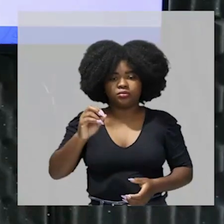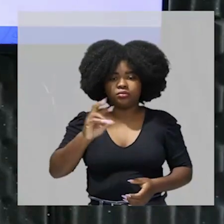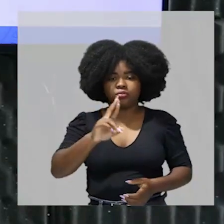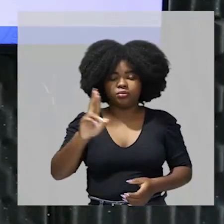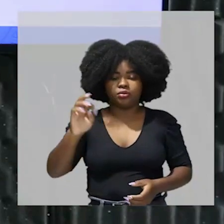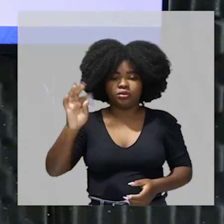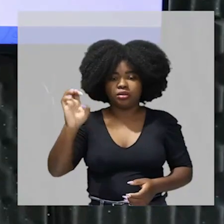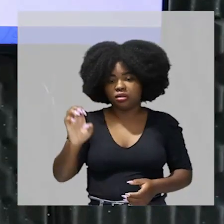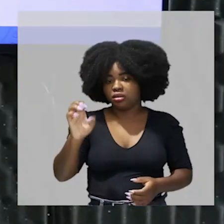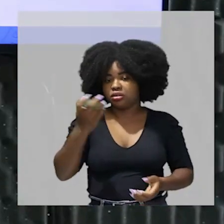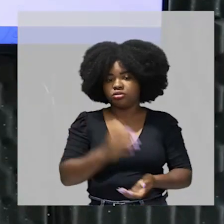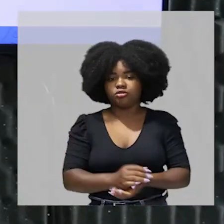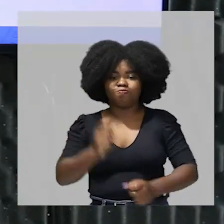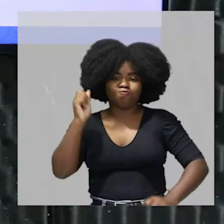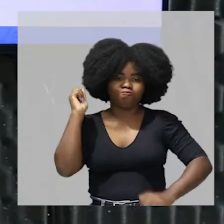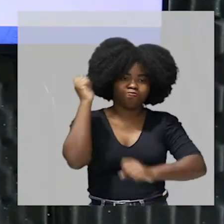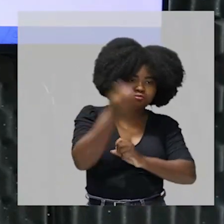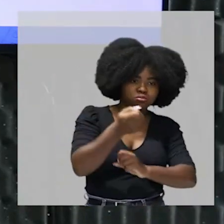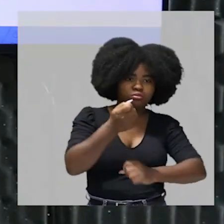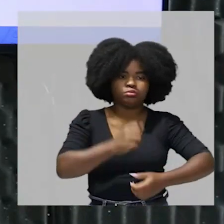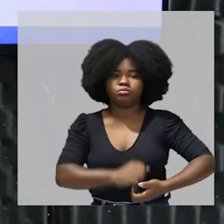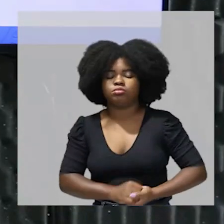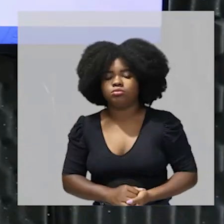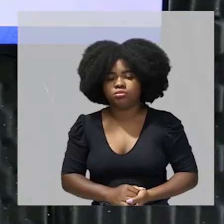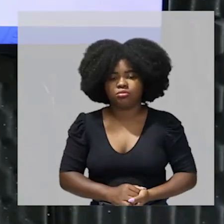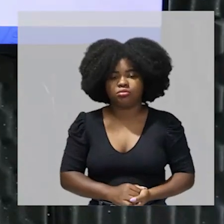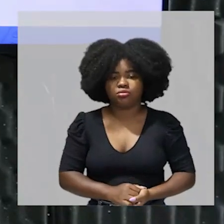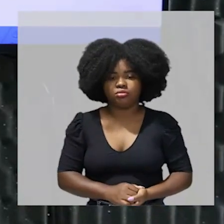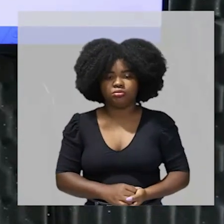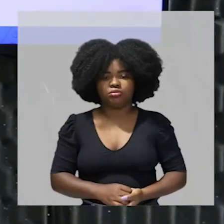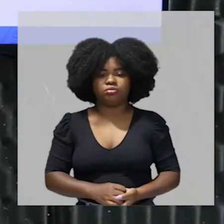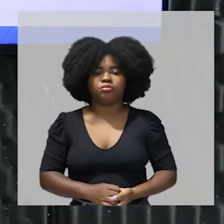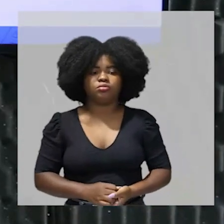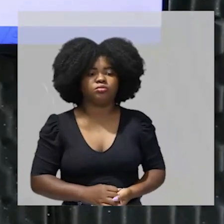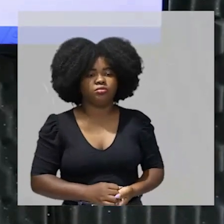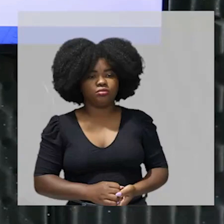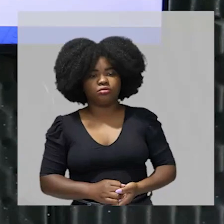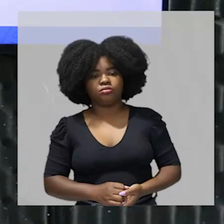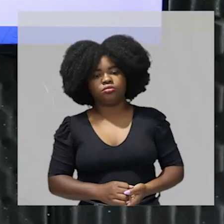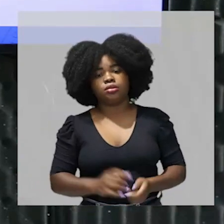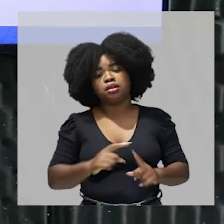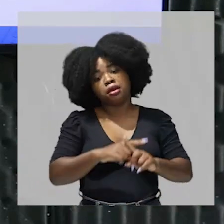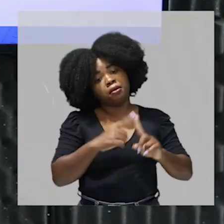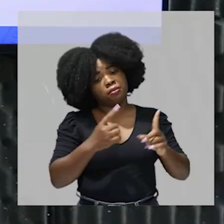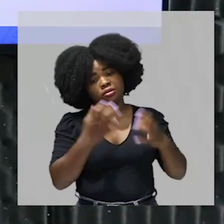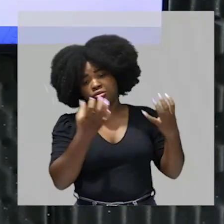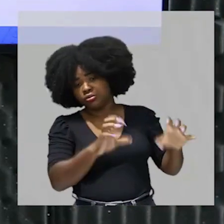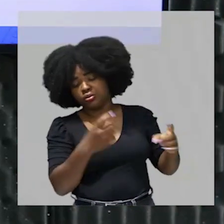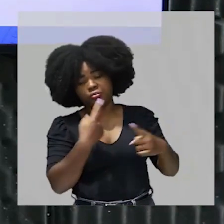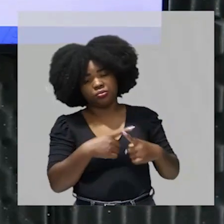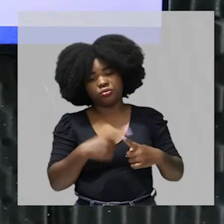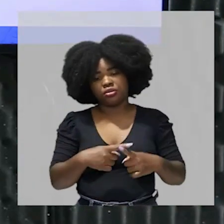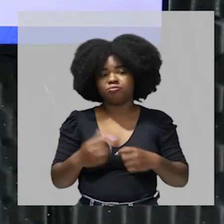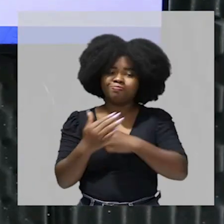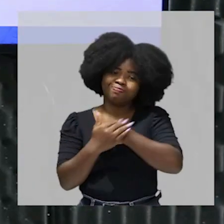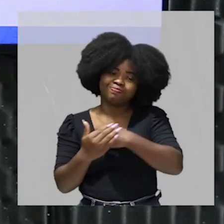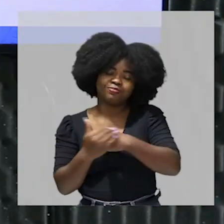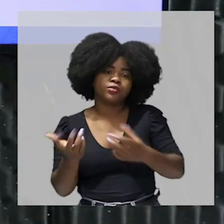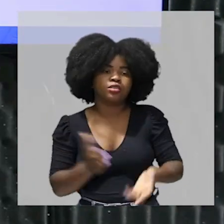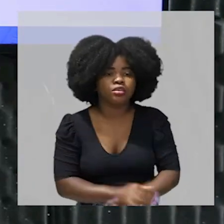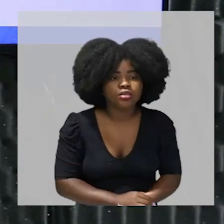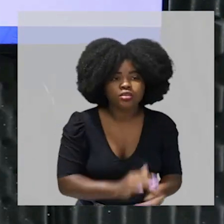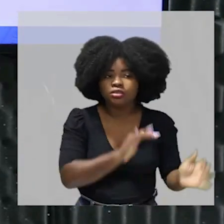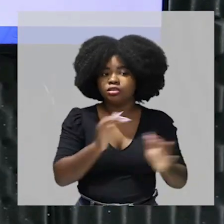um pedaço de pau pequeno né Parece que essa Tete de policial mas eu não quero porque sou macio viu aí